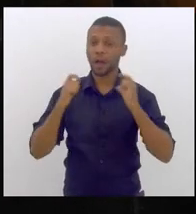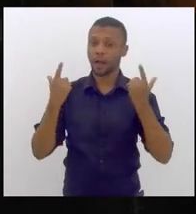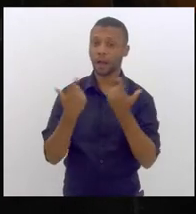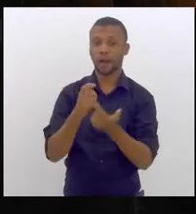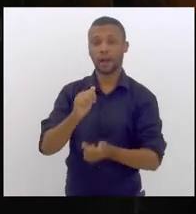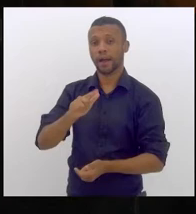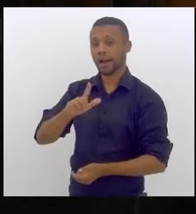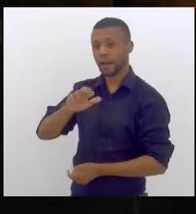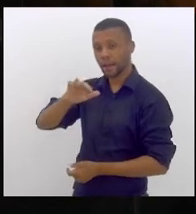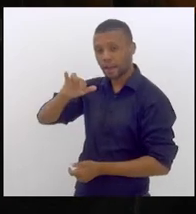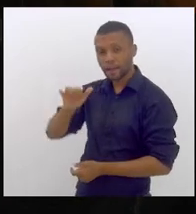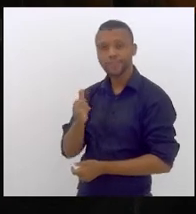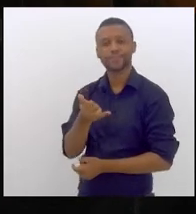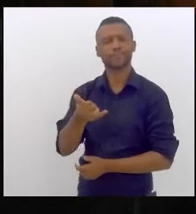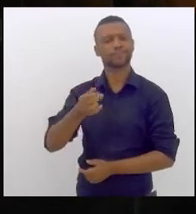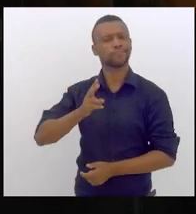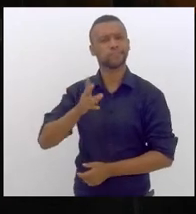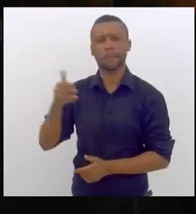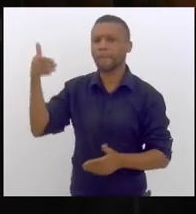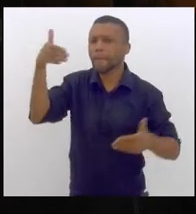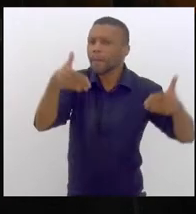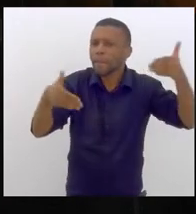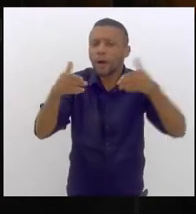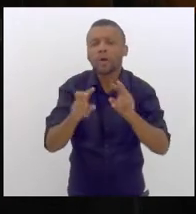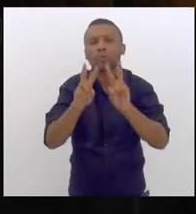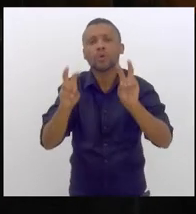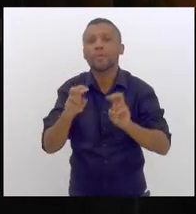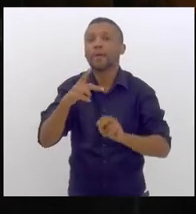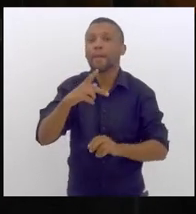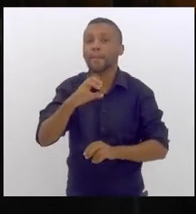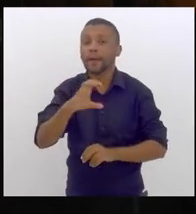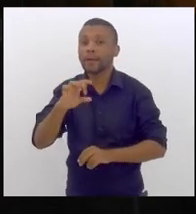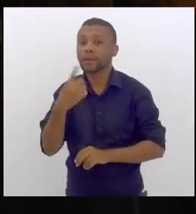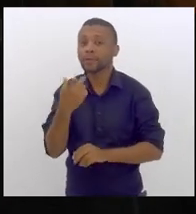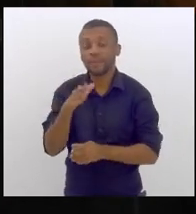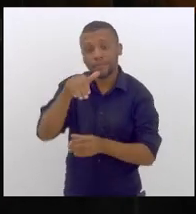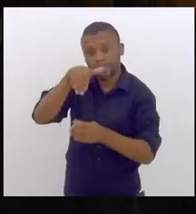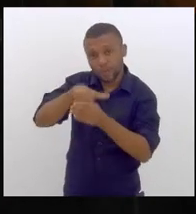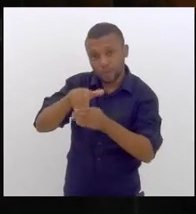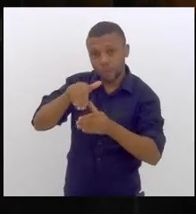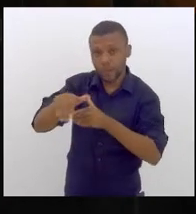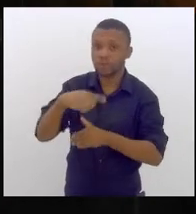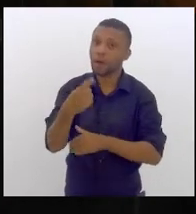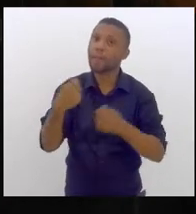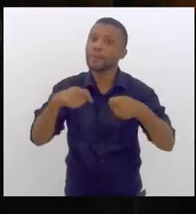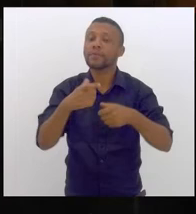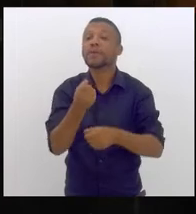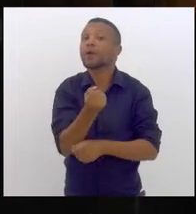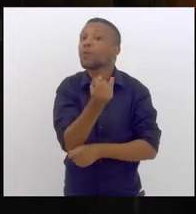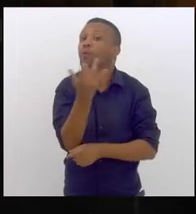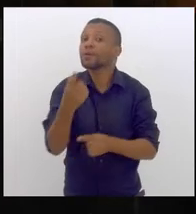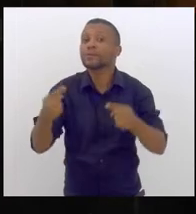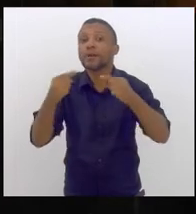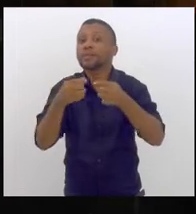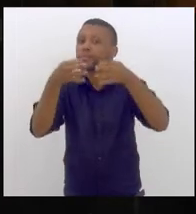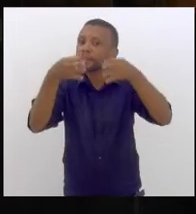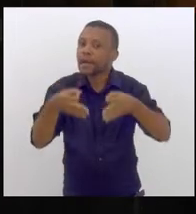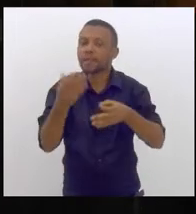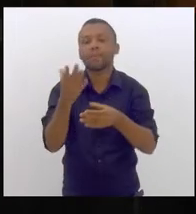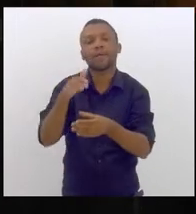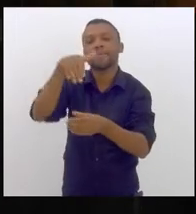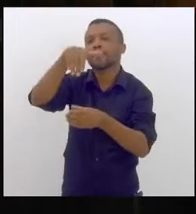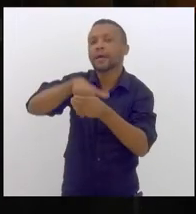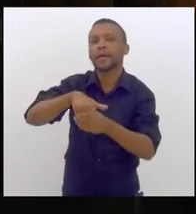constantemente com relação à PEC que nós vamos votar, e a gente precisa de quórum para votar essas